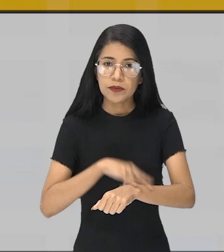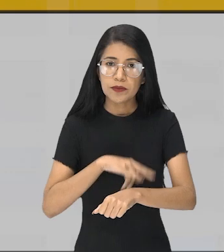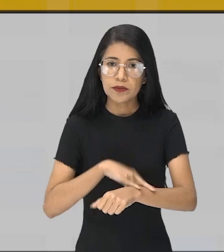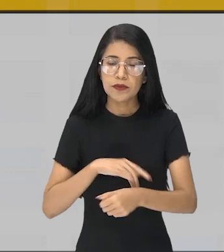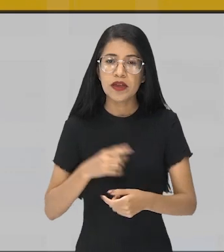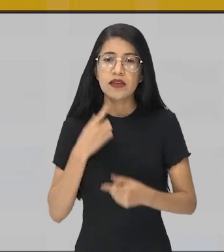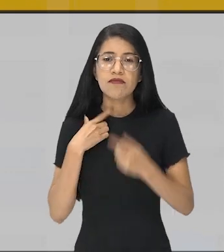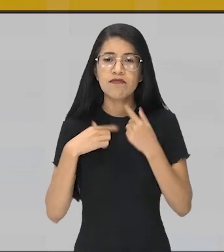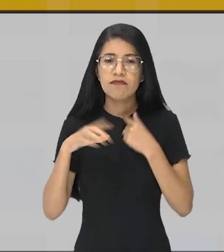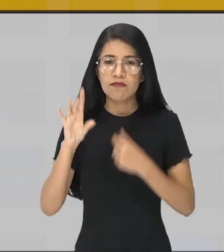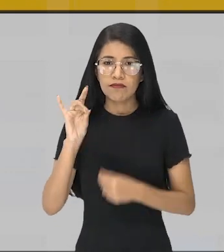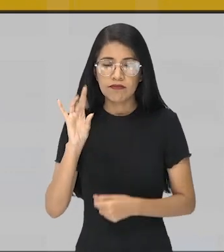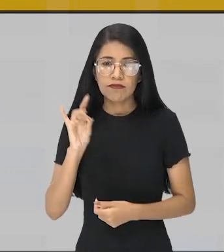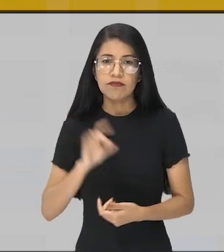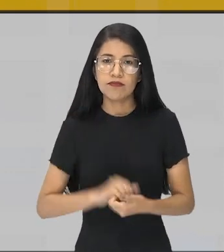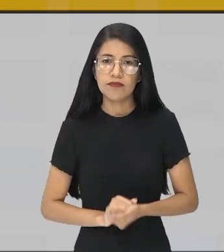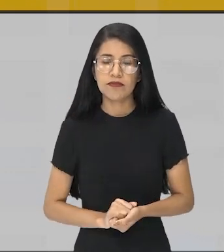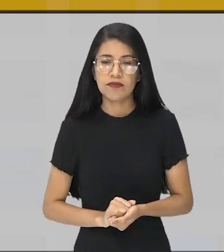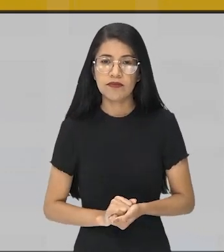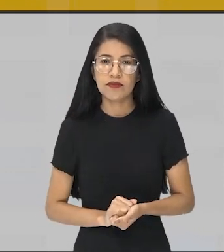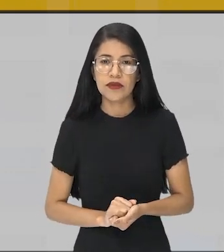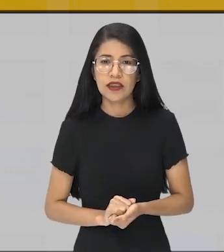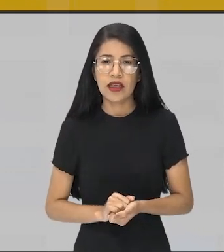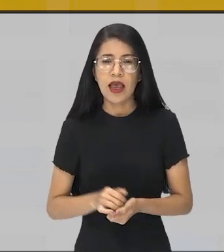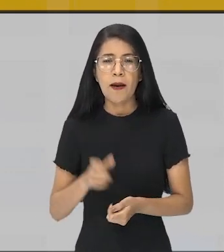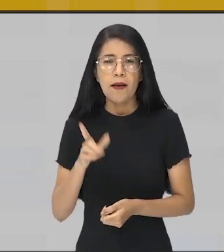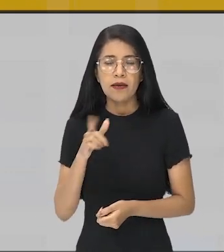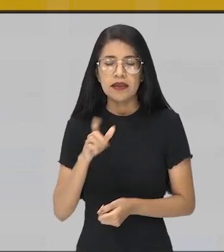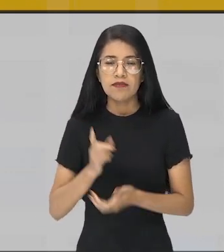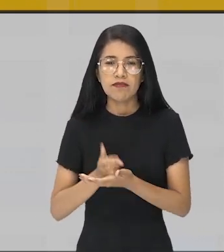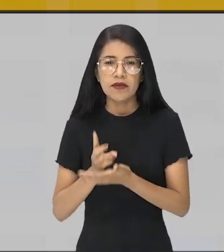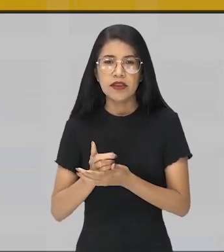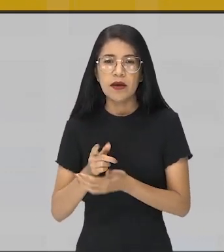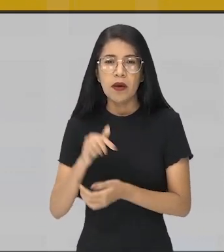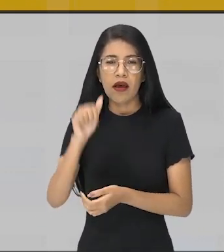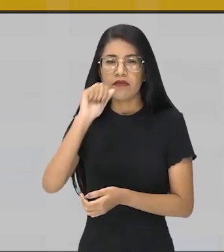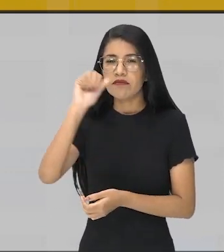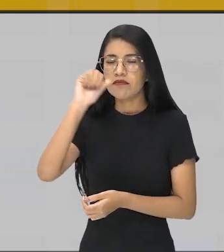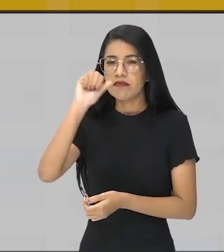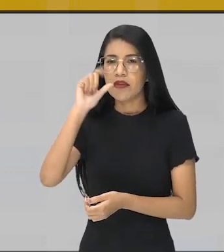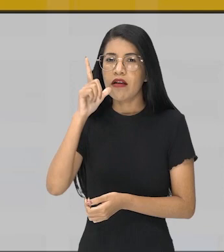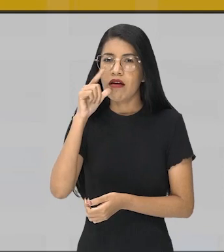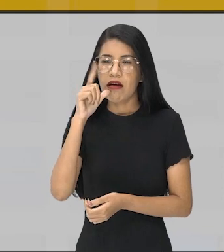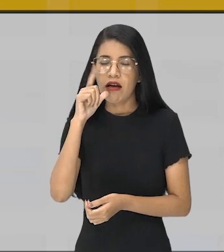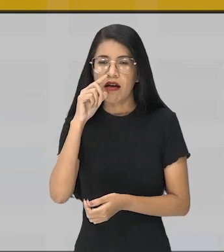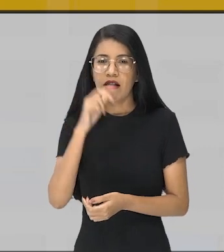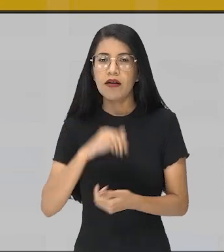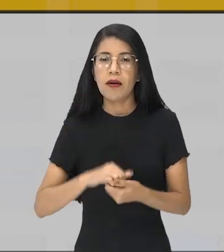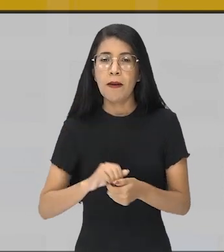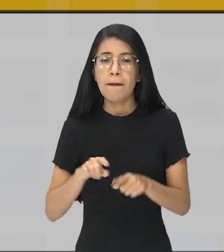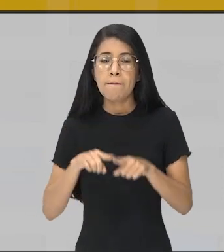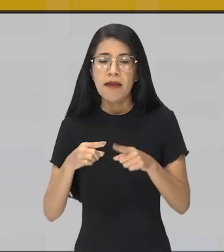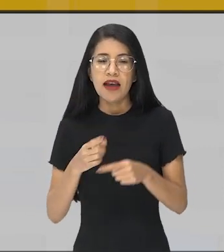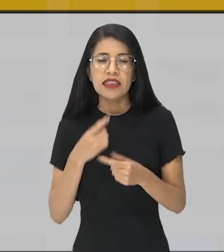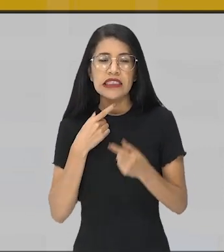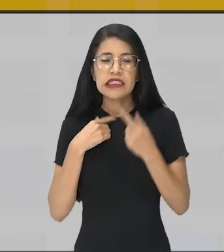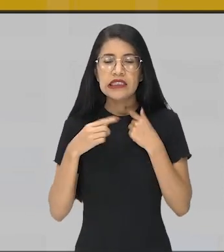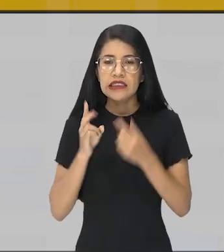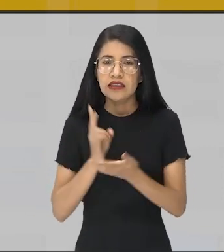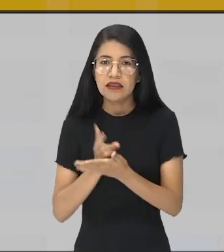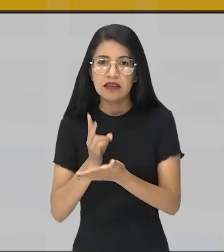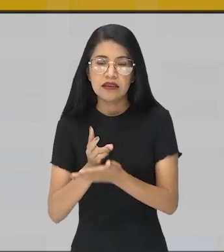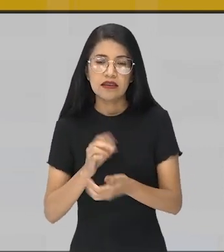sede frequente, onde você ingere muita quantidade de líquidos, mas parece que essa sede nunca passa.